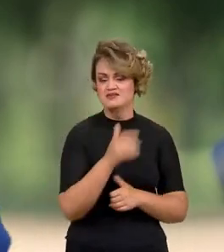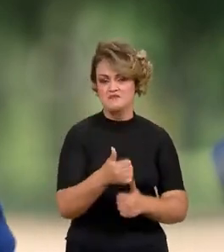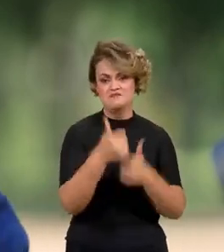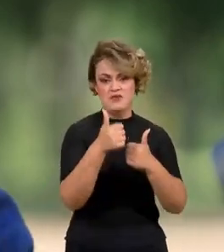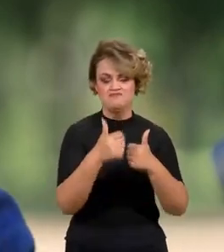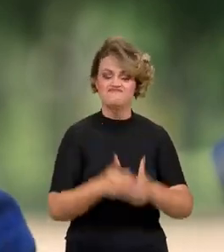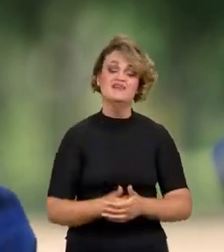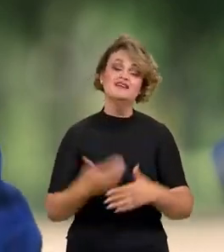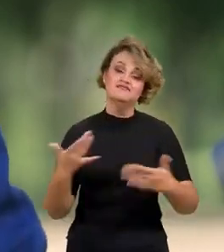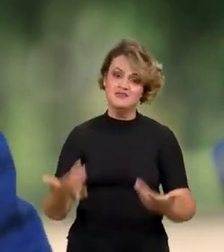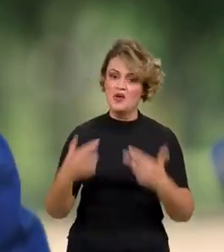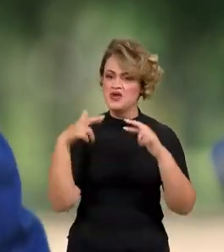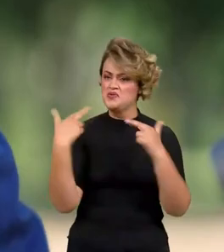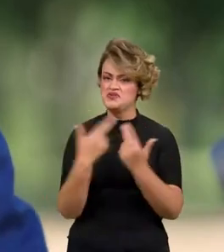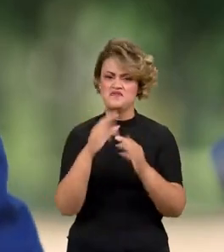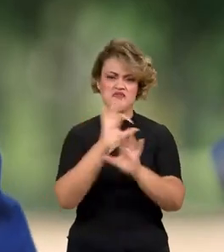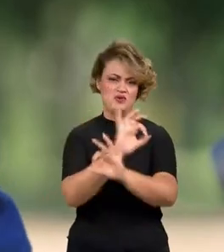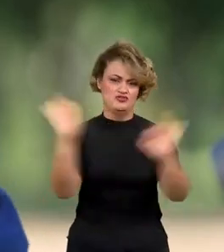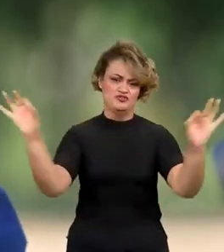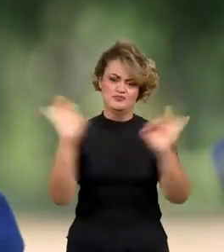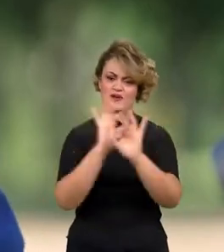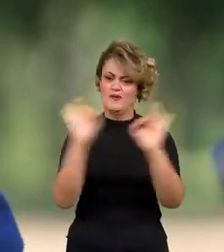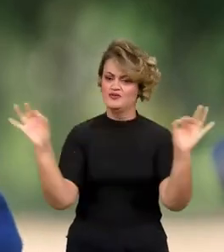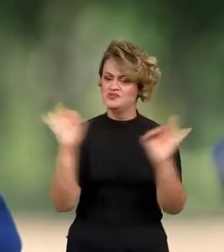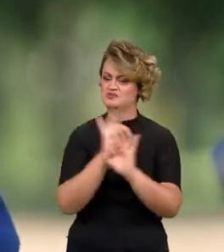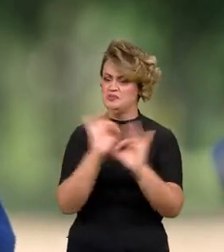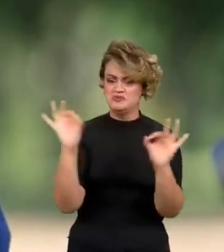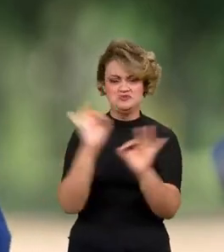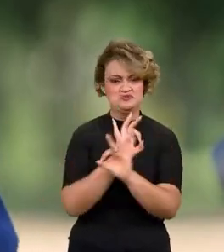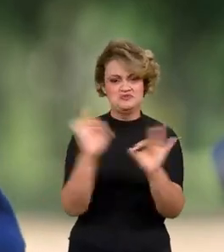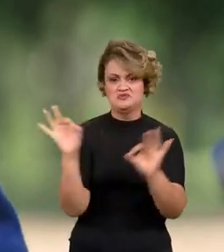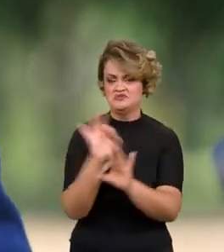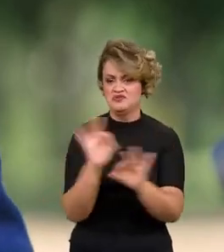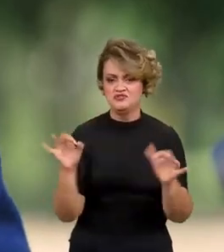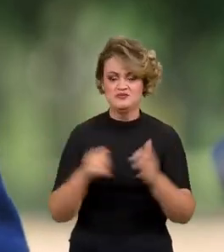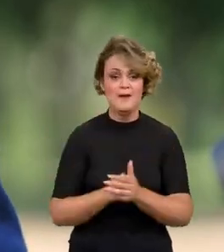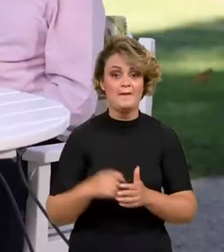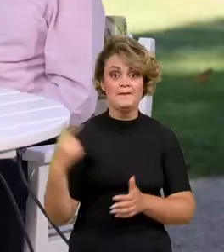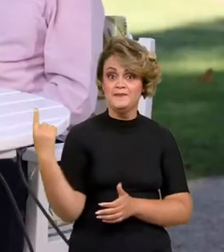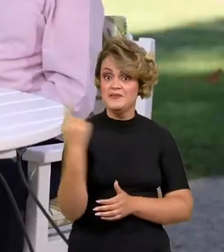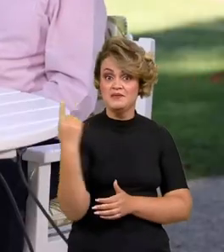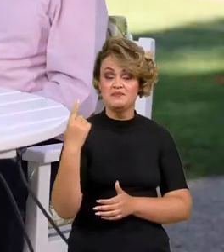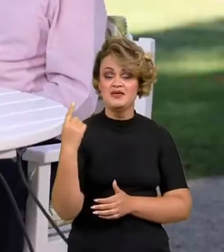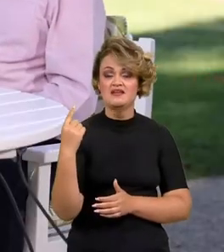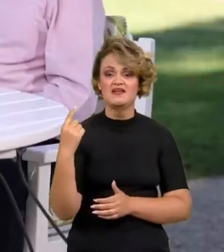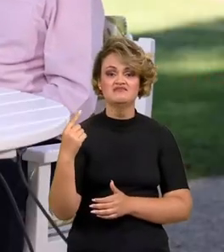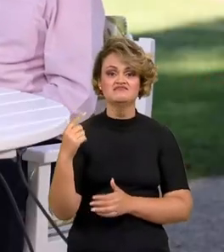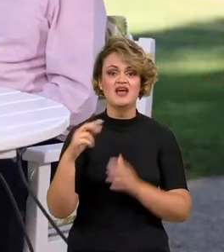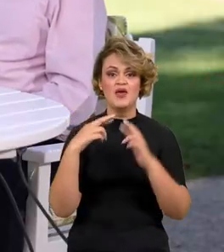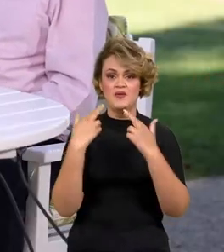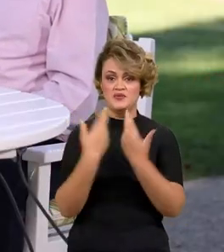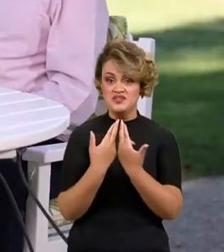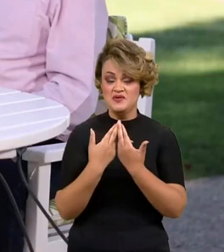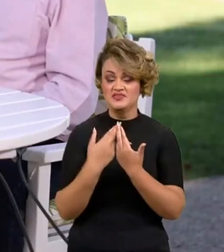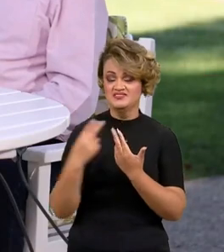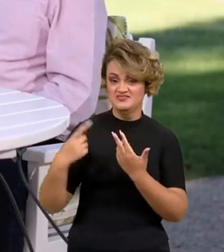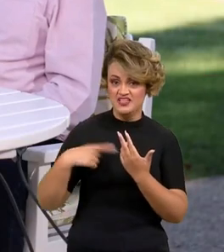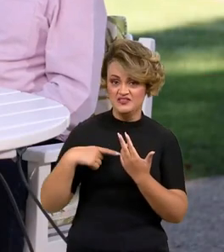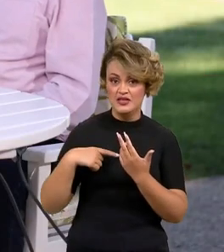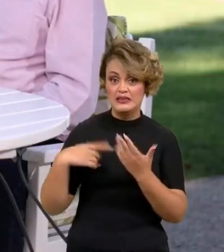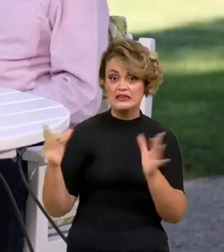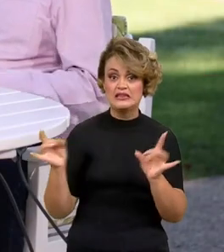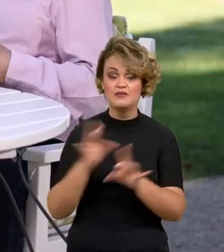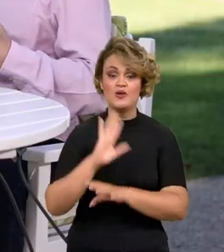extraordinária você profissional a primeira reunião que teve aplauso no final da reunião porque todo mundo saiu